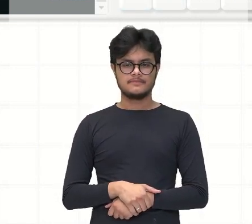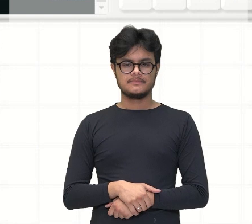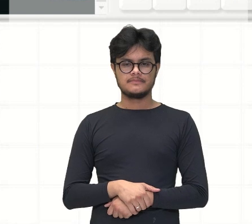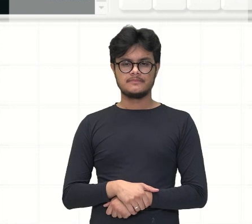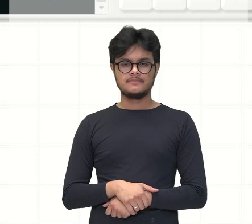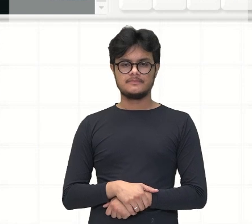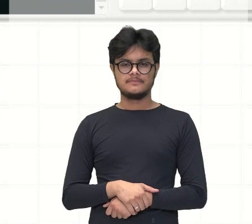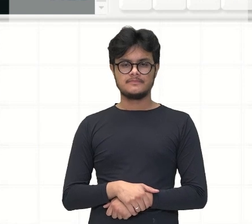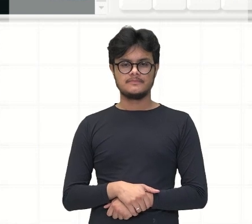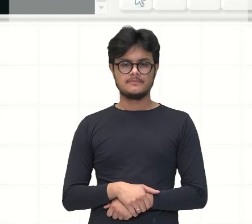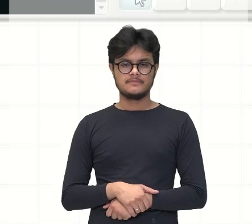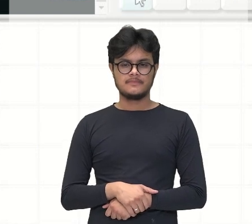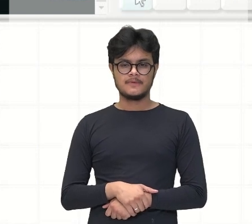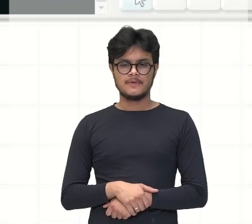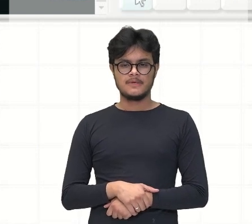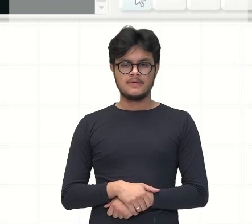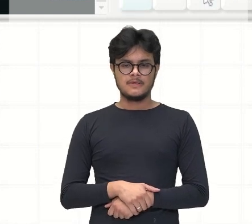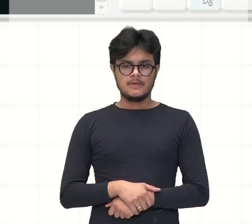0,15 vezes 100